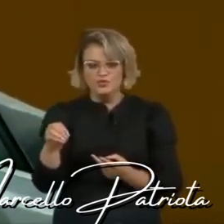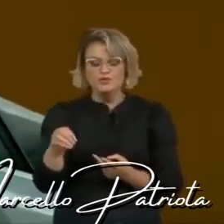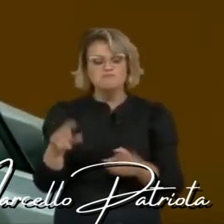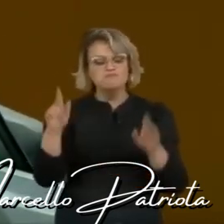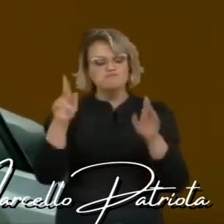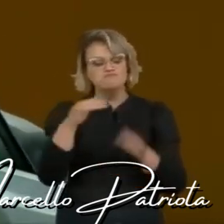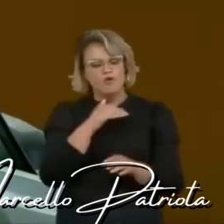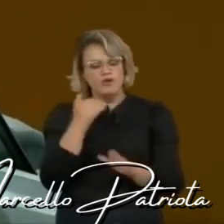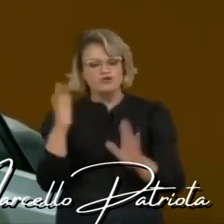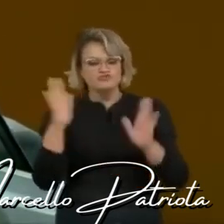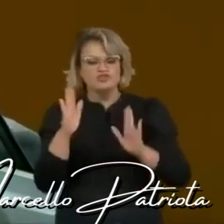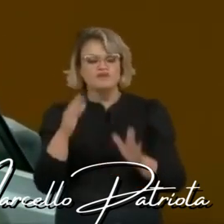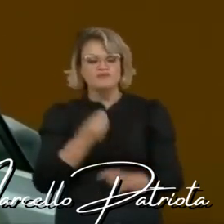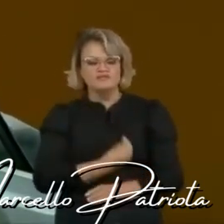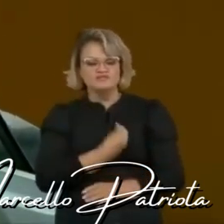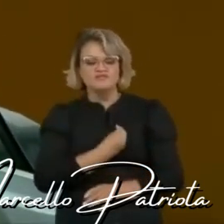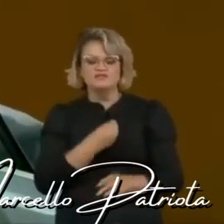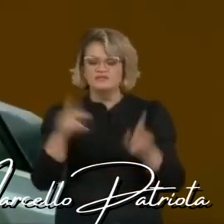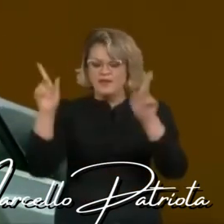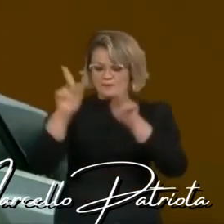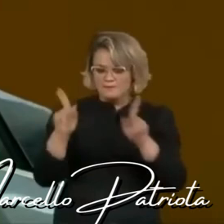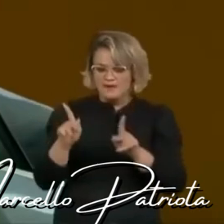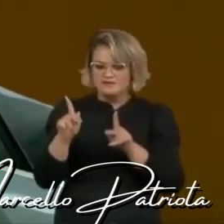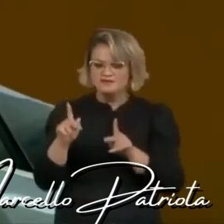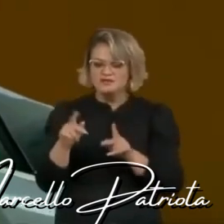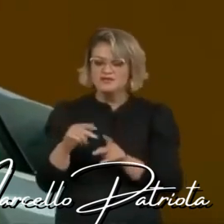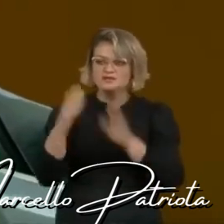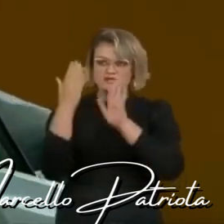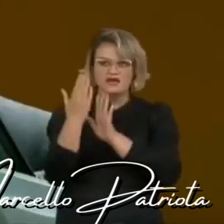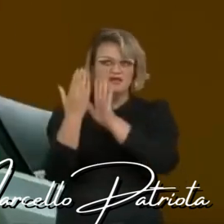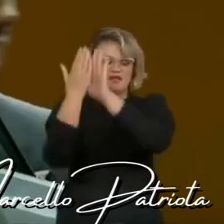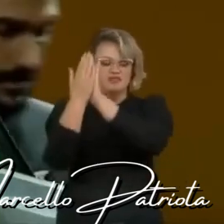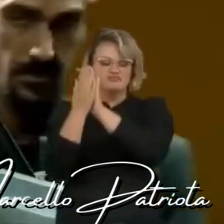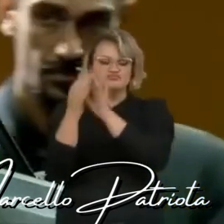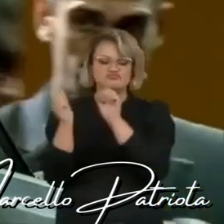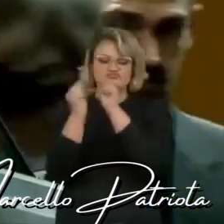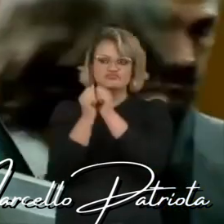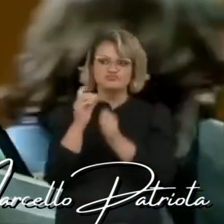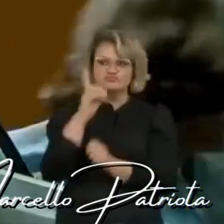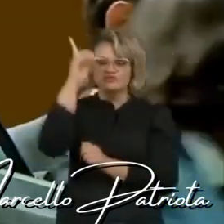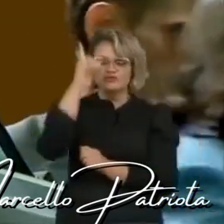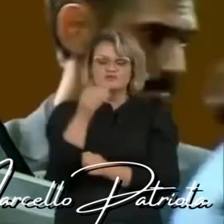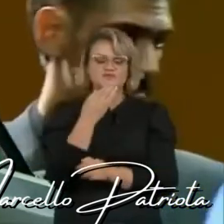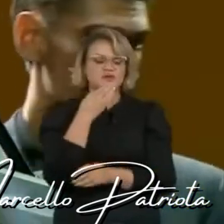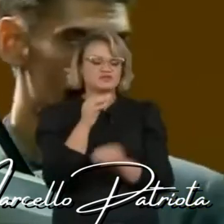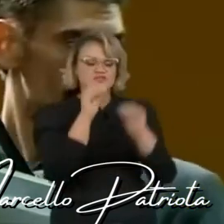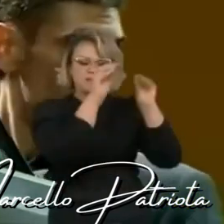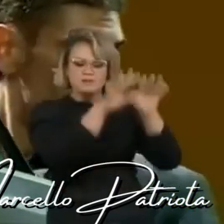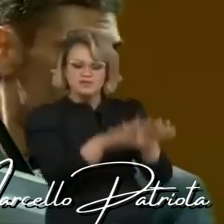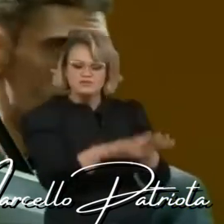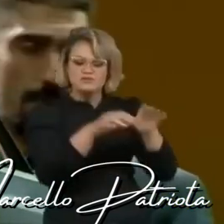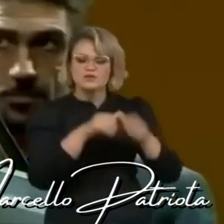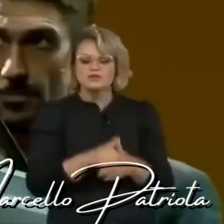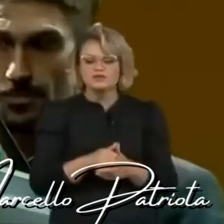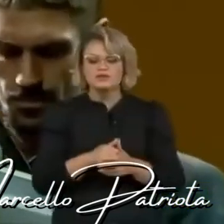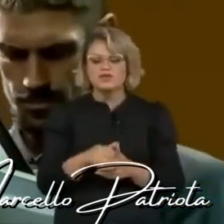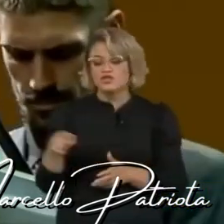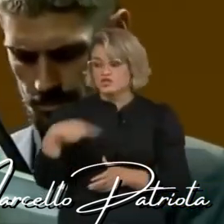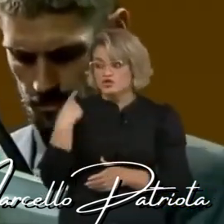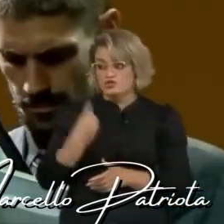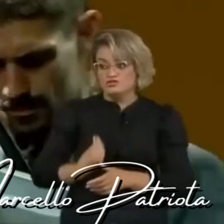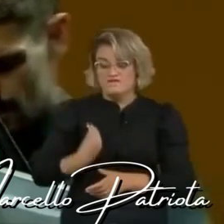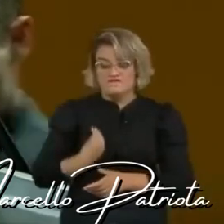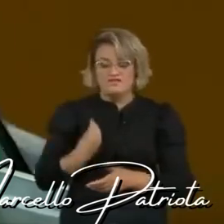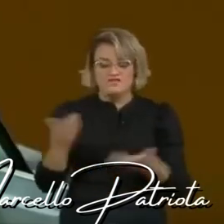paz pedem junto a Deus por ti. E nós que na terra